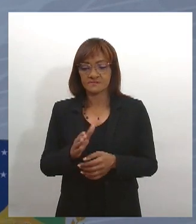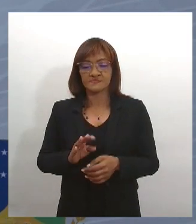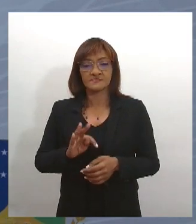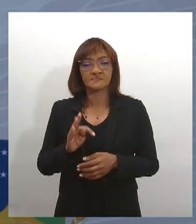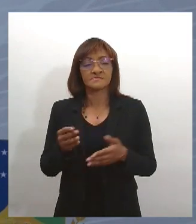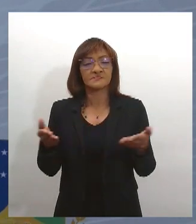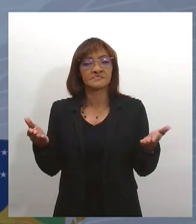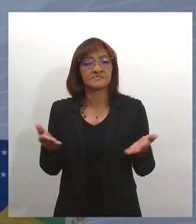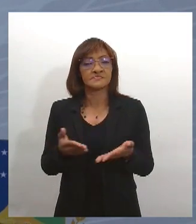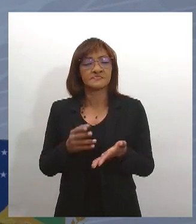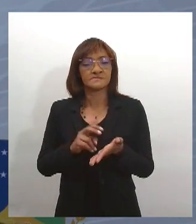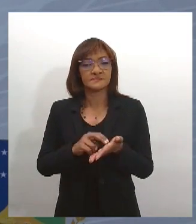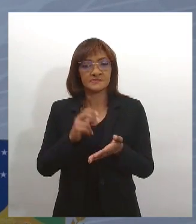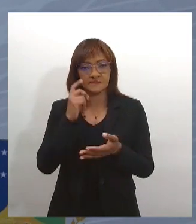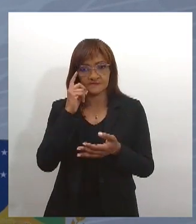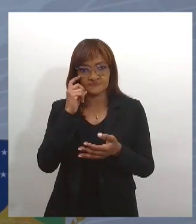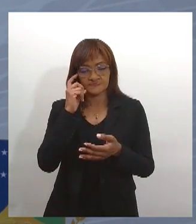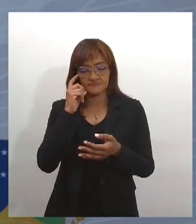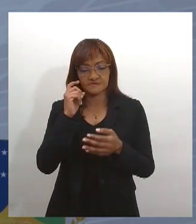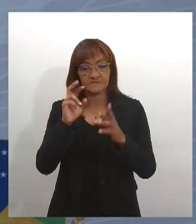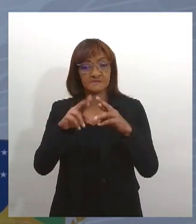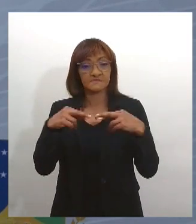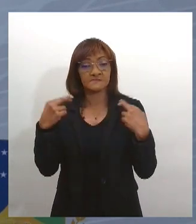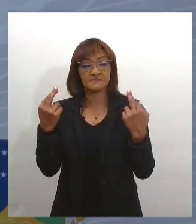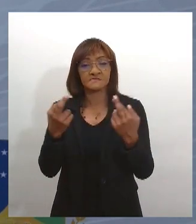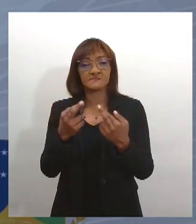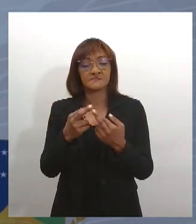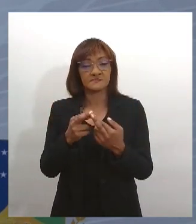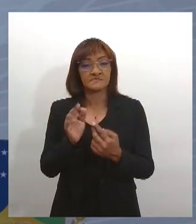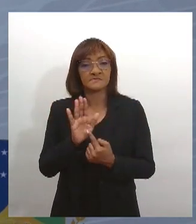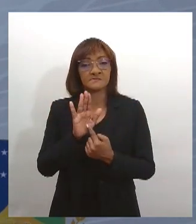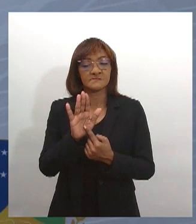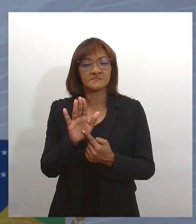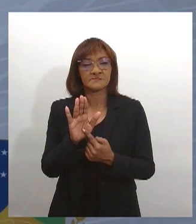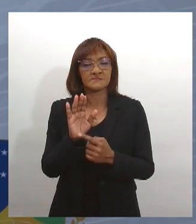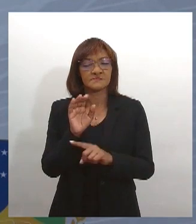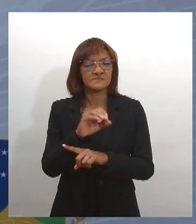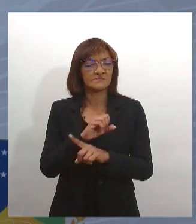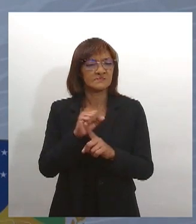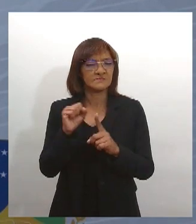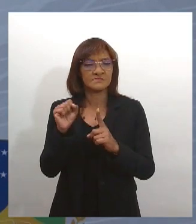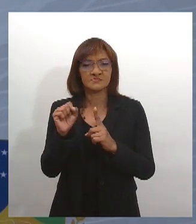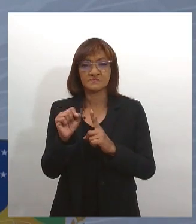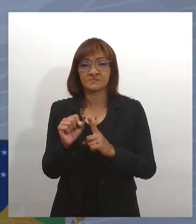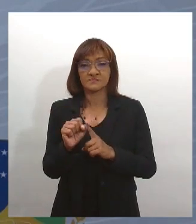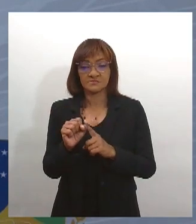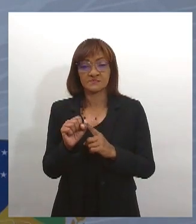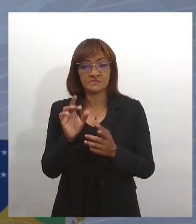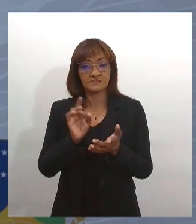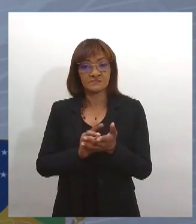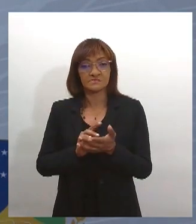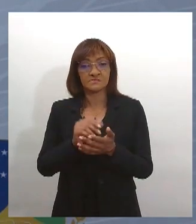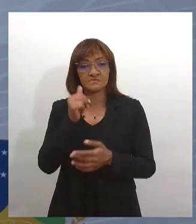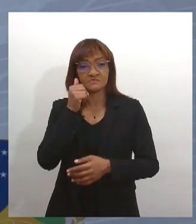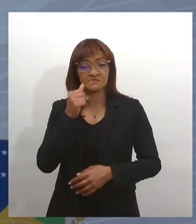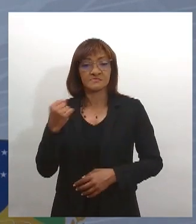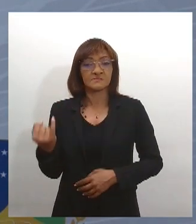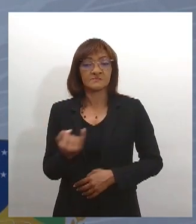grande expediente para mostrar à sociedade a importância que nós mulheres deveremos ter